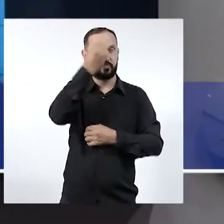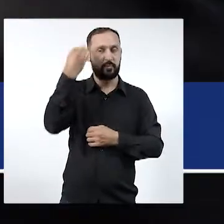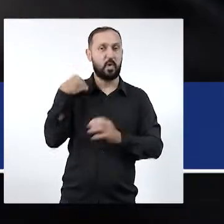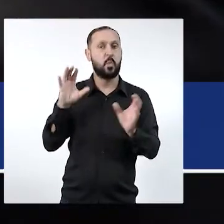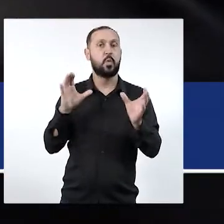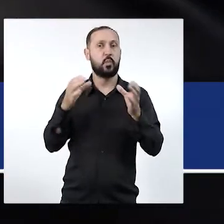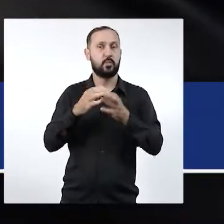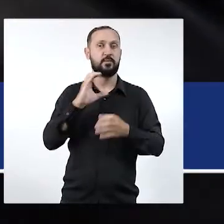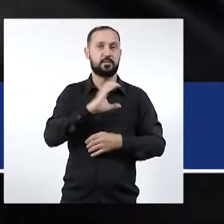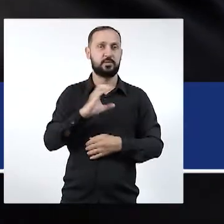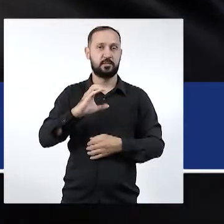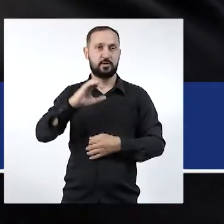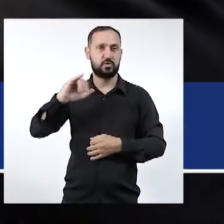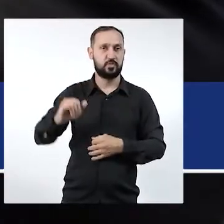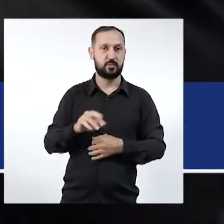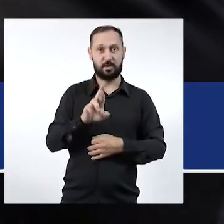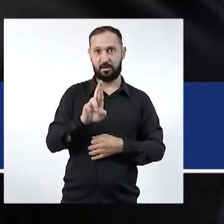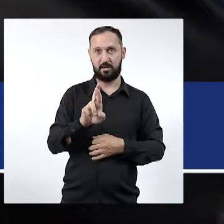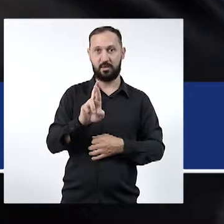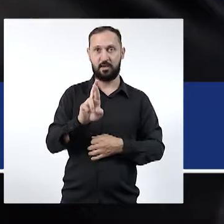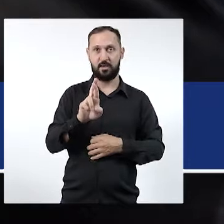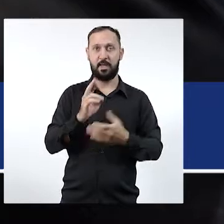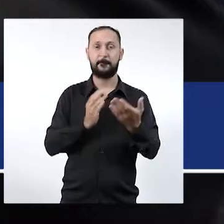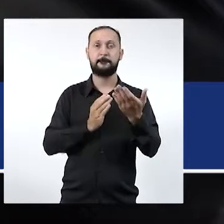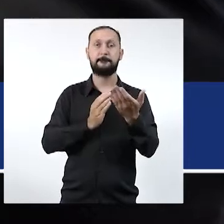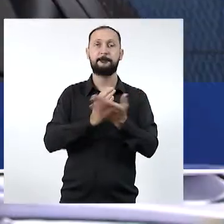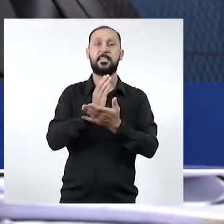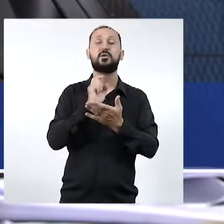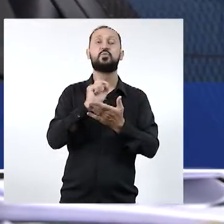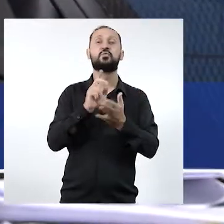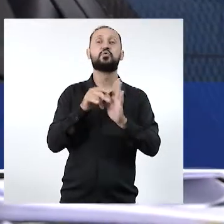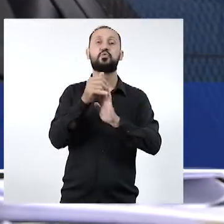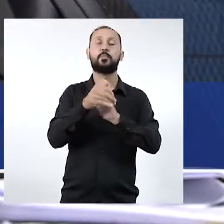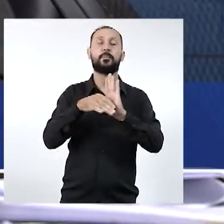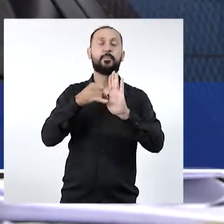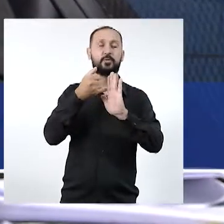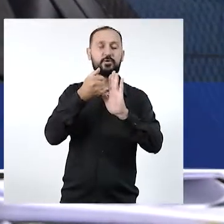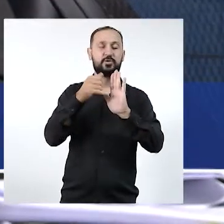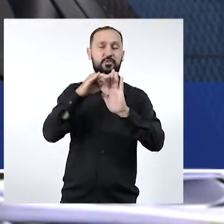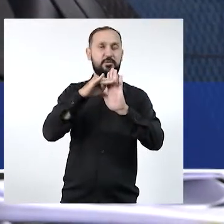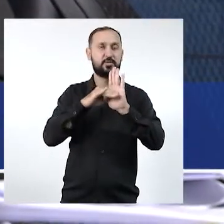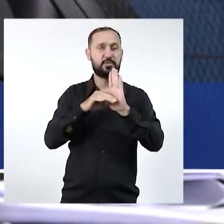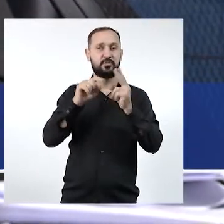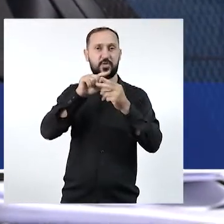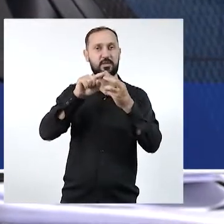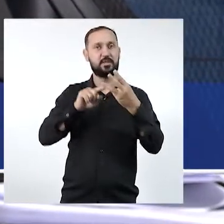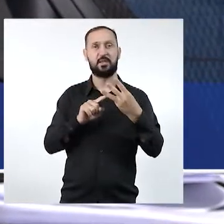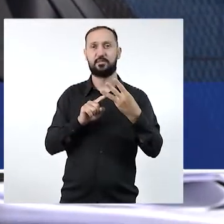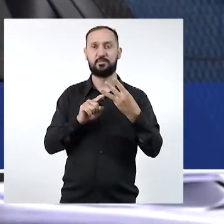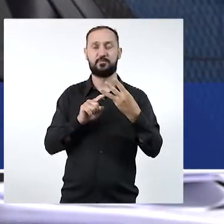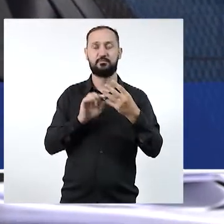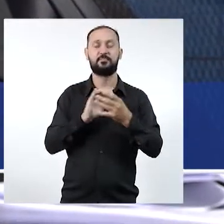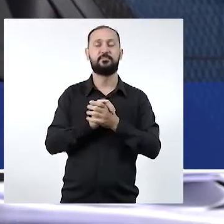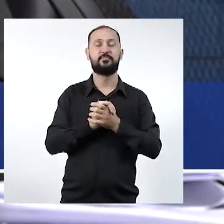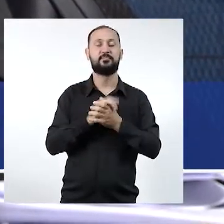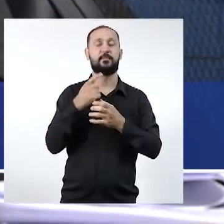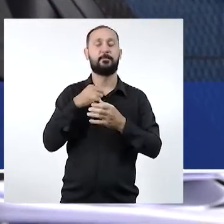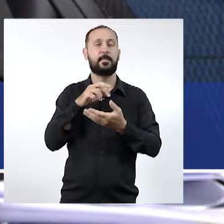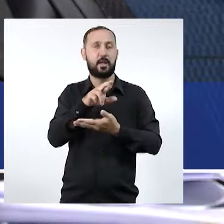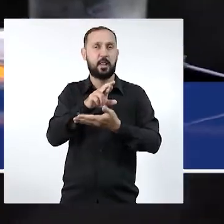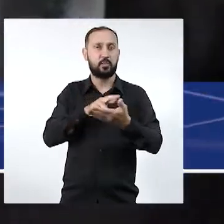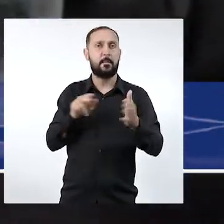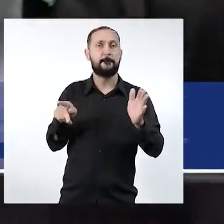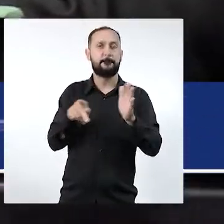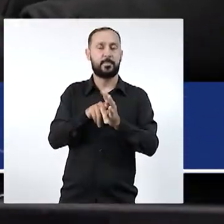de maio, a Comissão de Constituição, Justiça e Redação aprovou os pareceres favoráveis à tramitação de 3